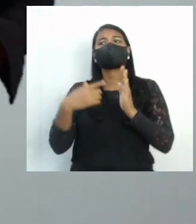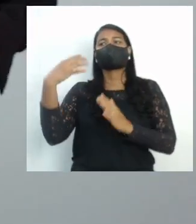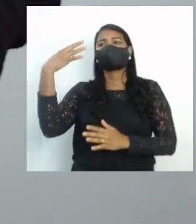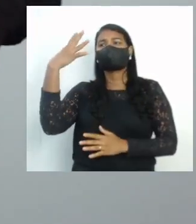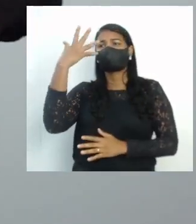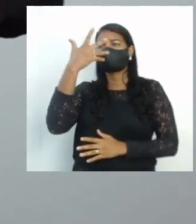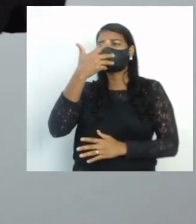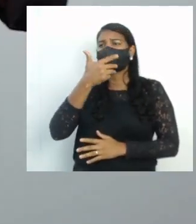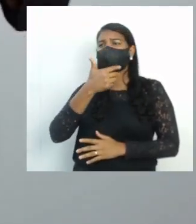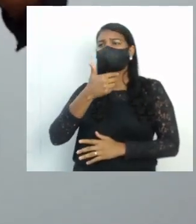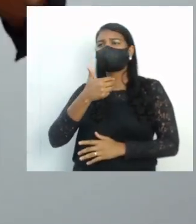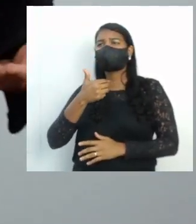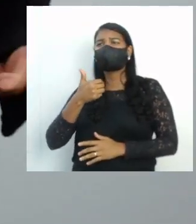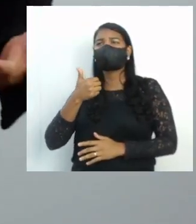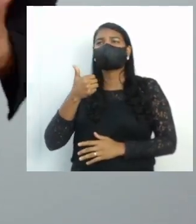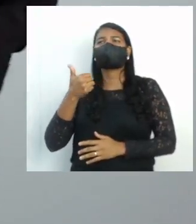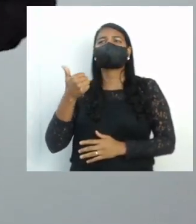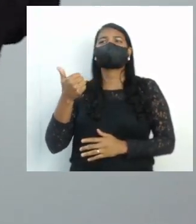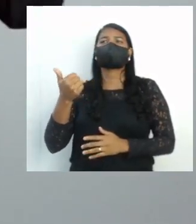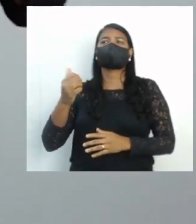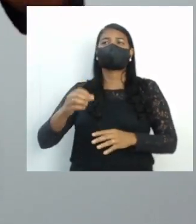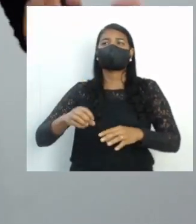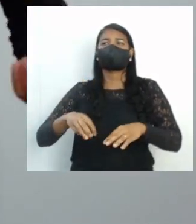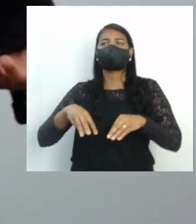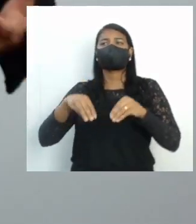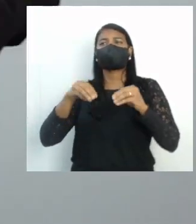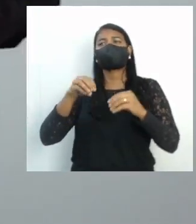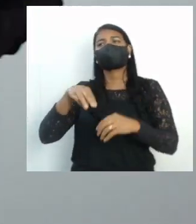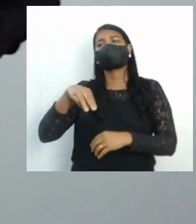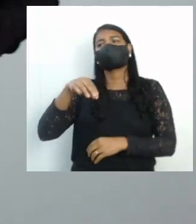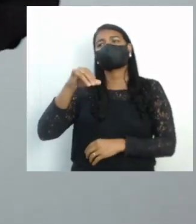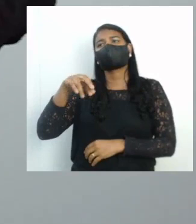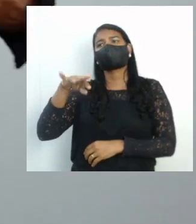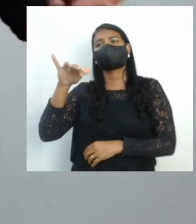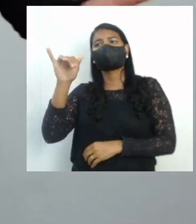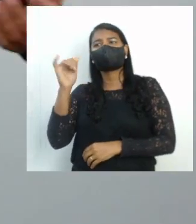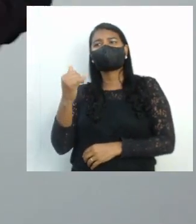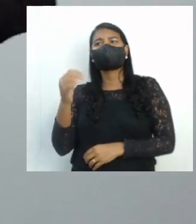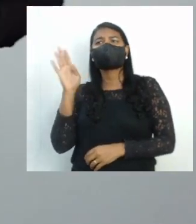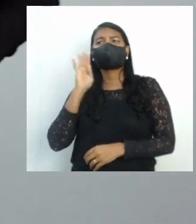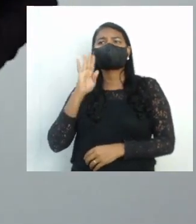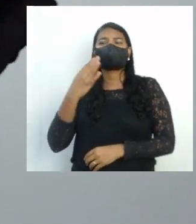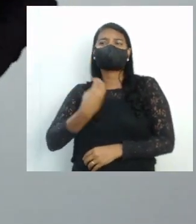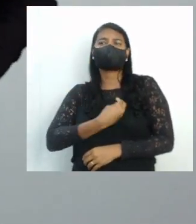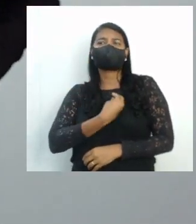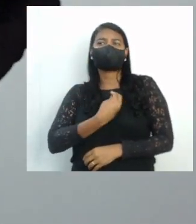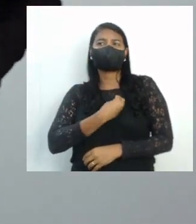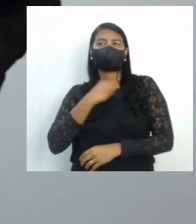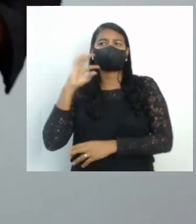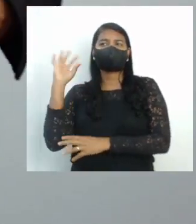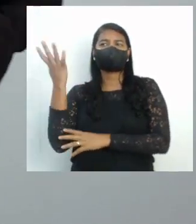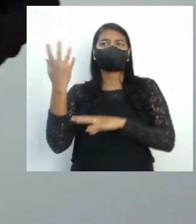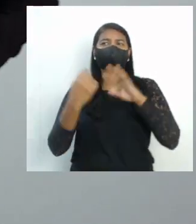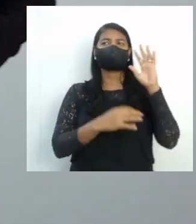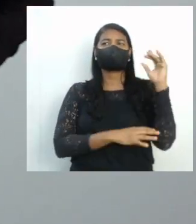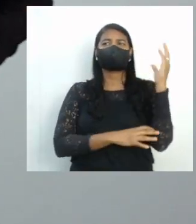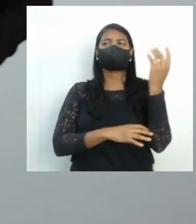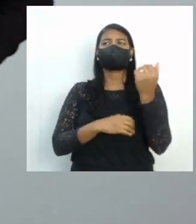beleza, tem os seus minerais e o que é tão legal de se viver dentro da nossa natureza.